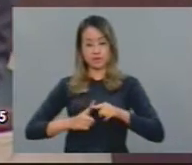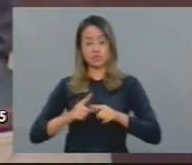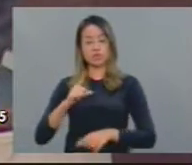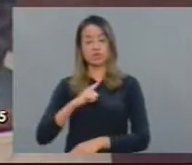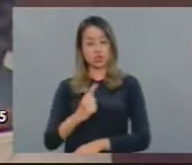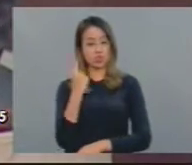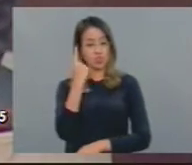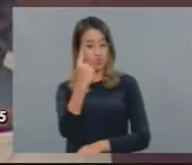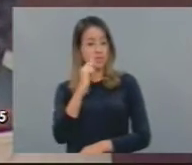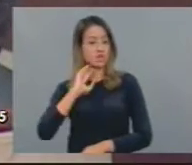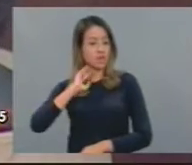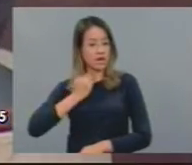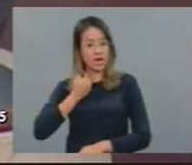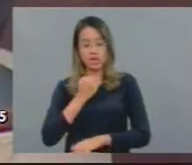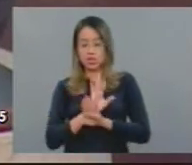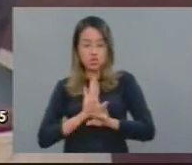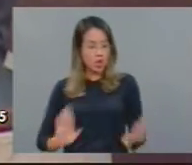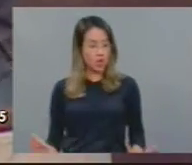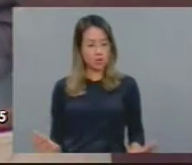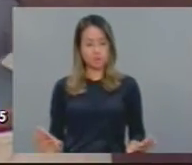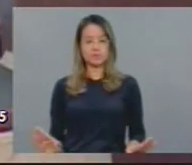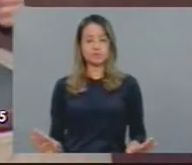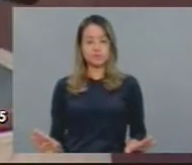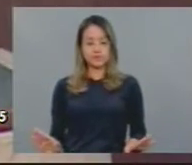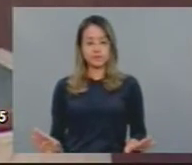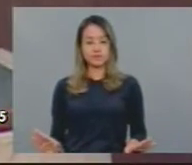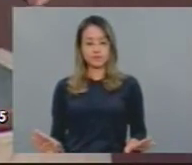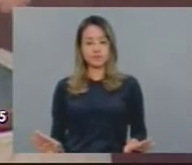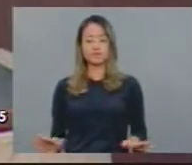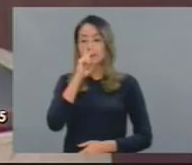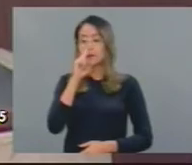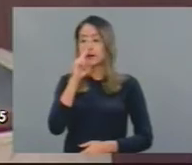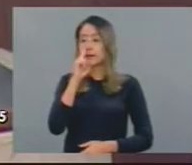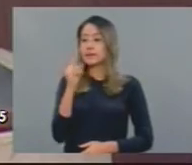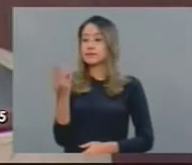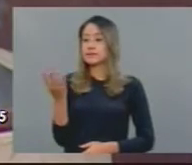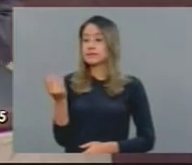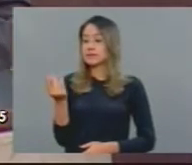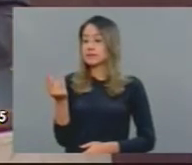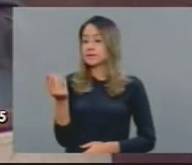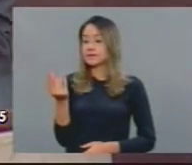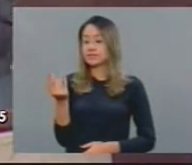de convênios, esse adolescente custa, palavras do secretário,